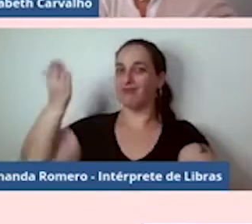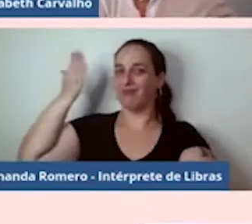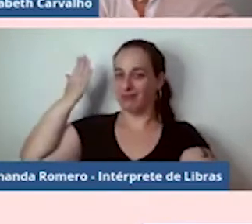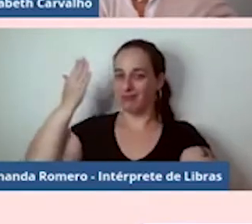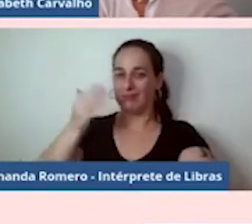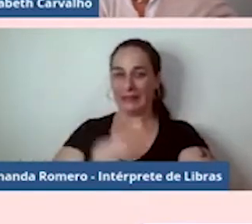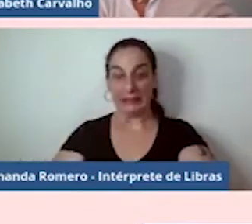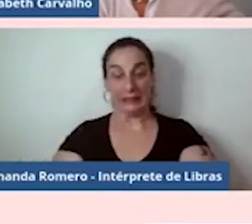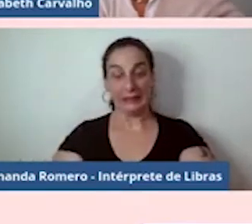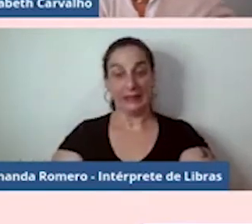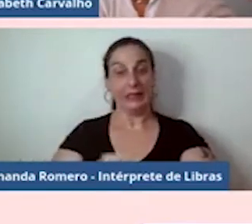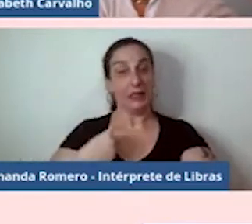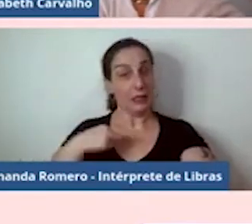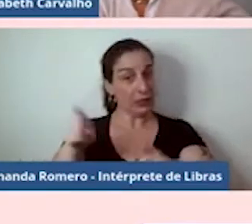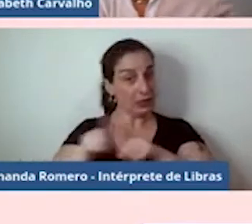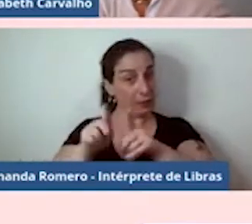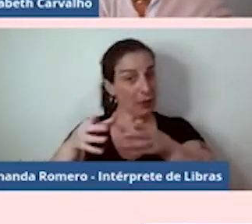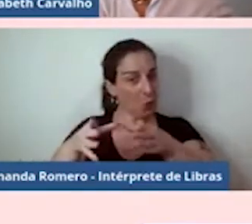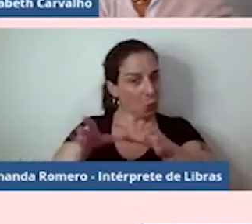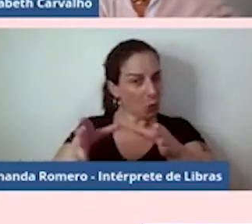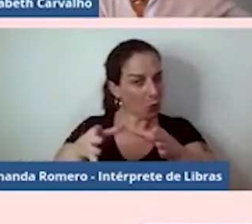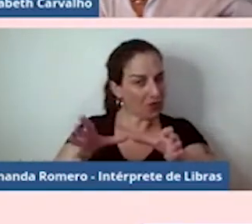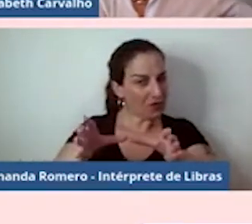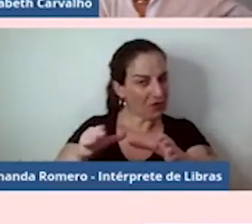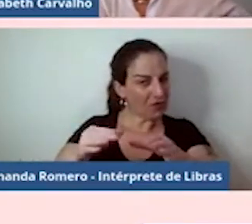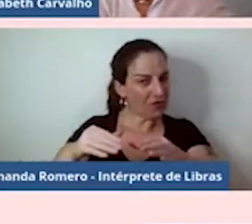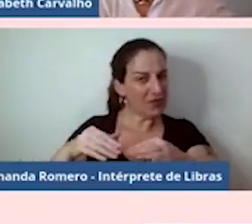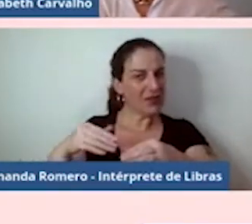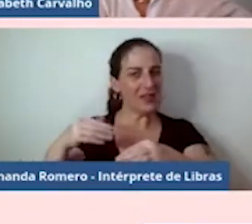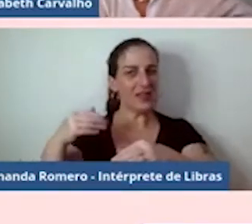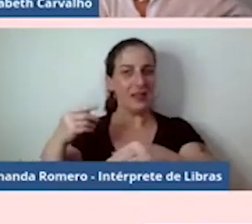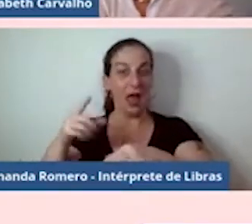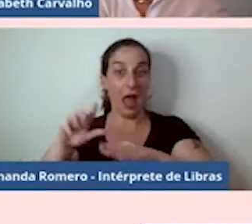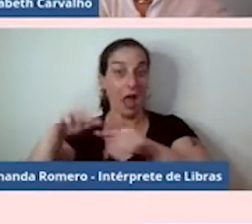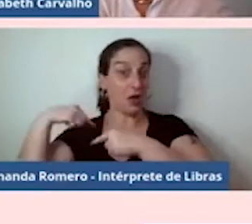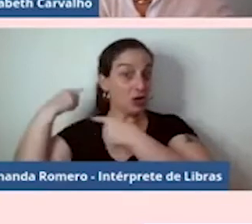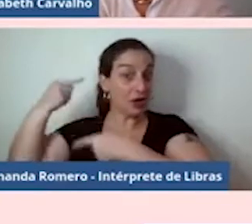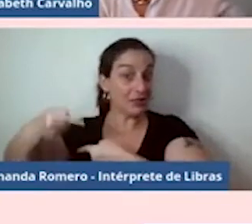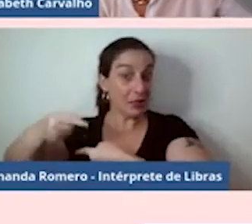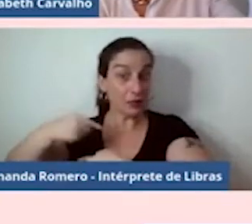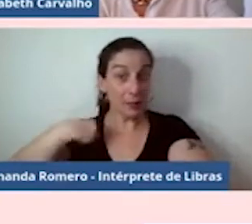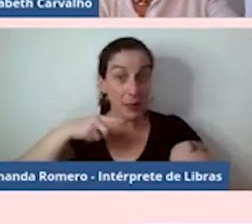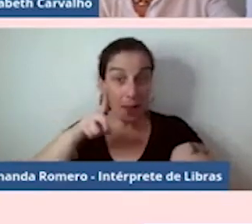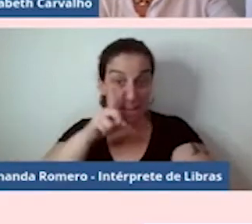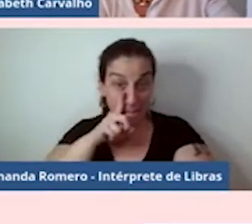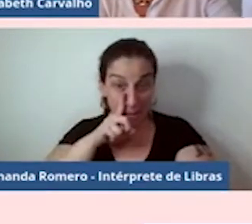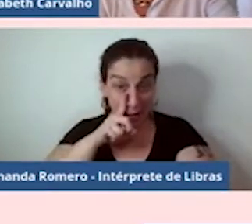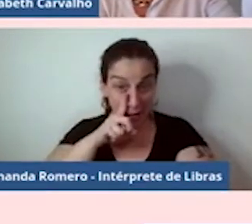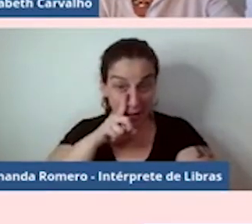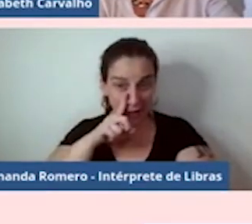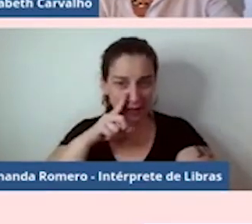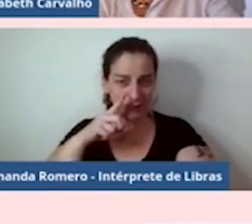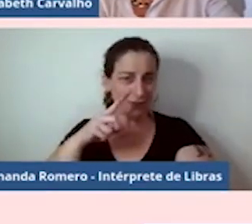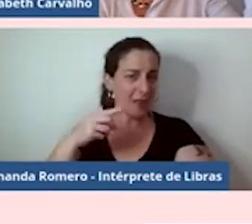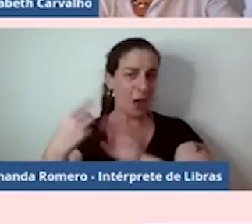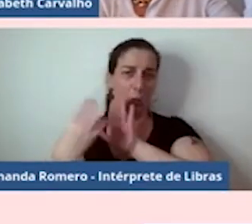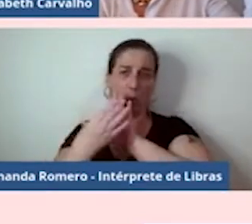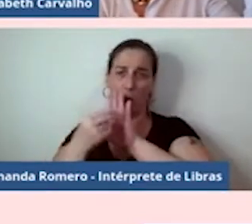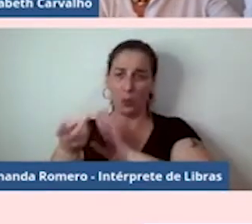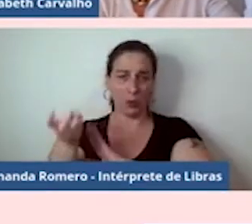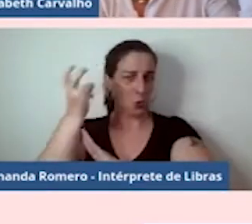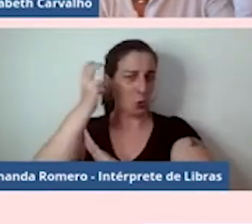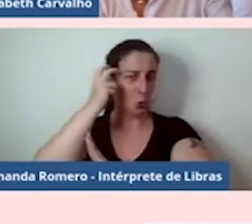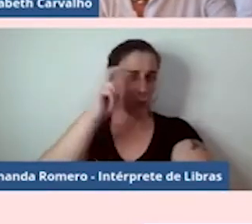E também fui criada na geração da minha mãe, que era uma geração anterior a mim, com padrões culturais muito